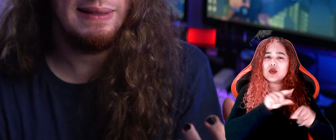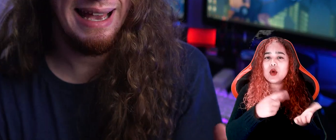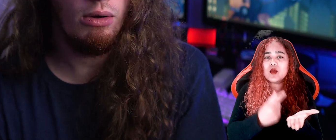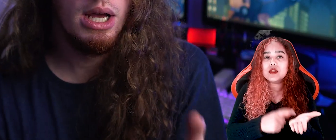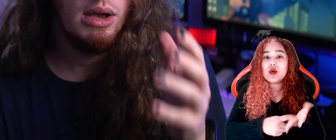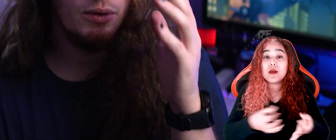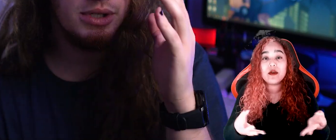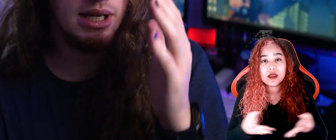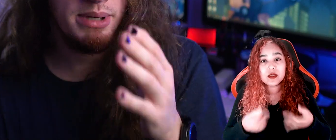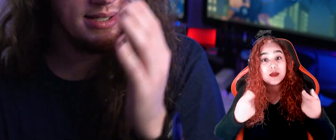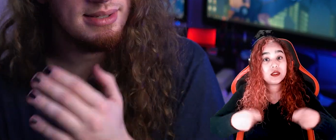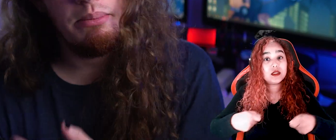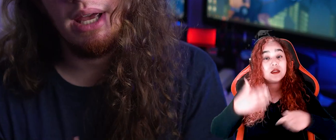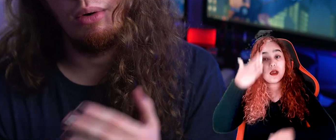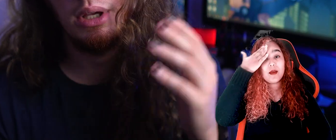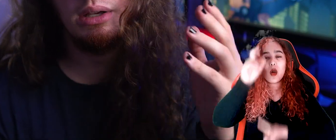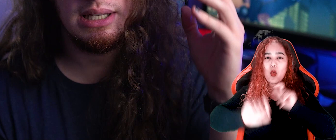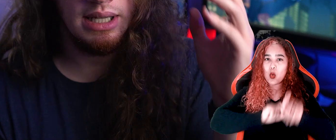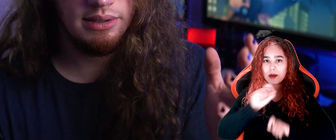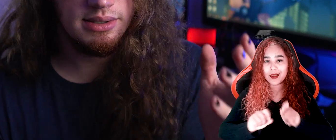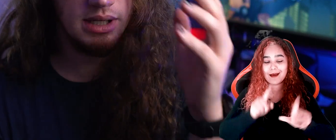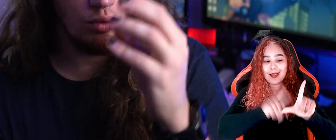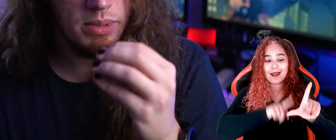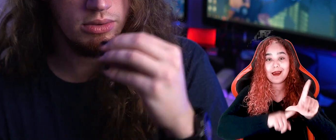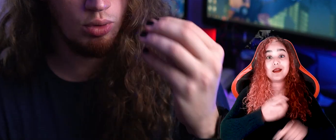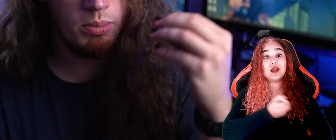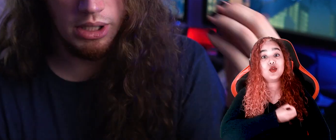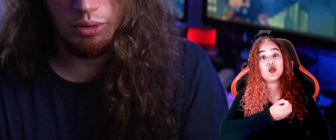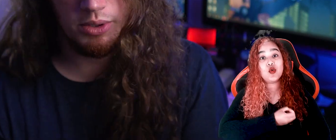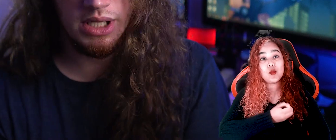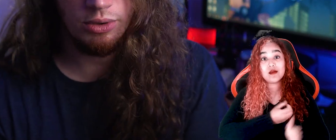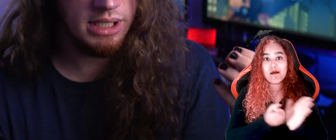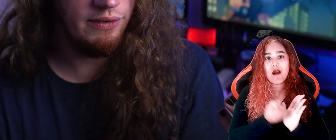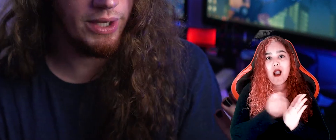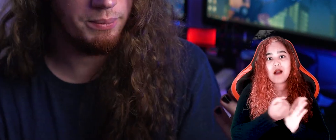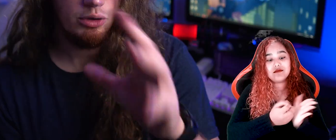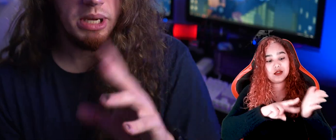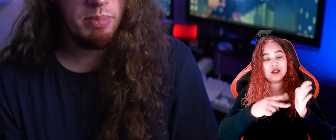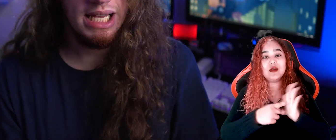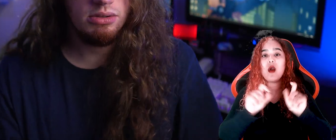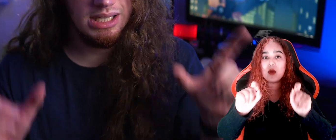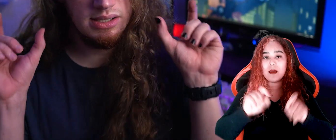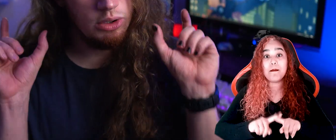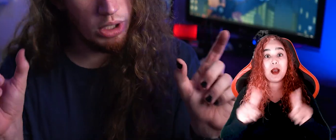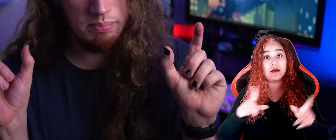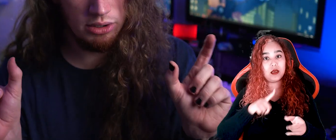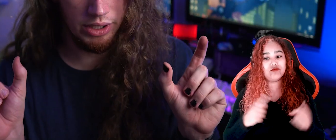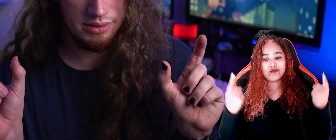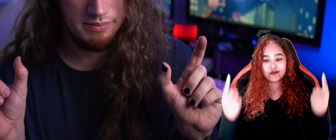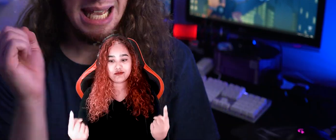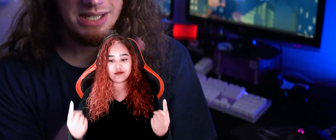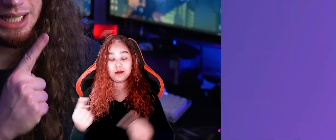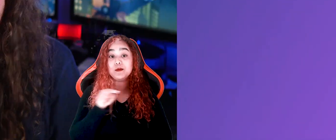processador ideal, você precisa saber o que as letras e números do modelo do processador significam. Atualmente pra isso, existem dois